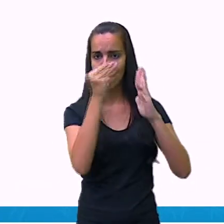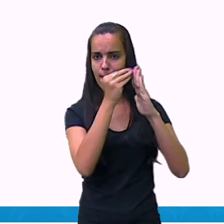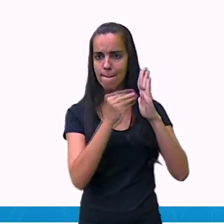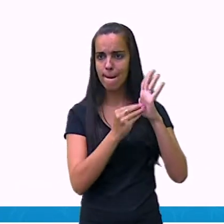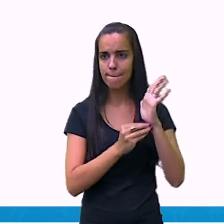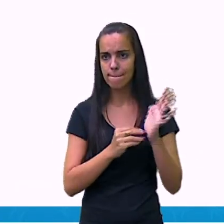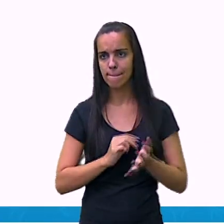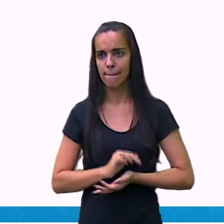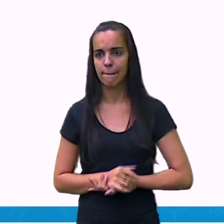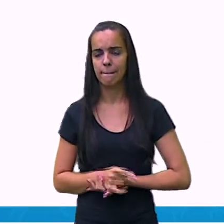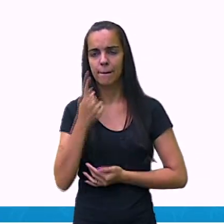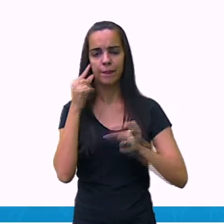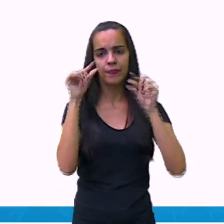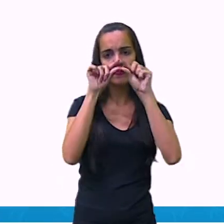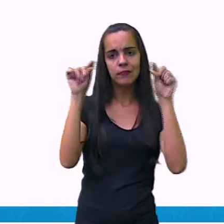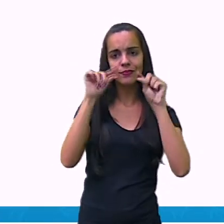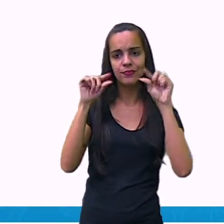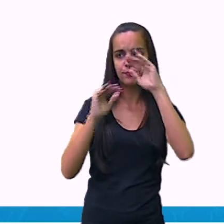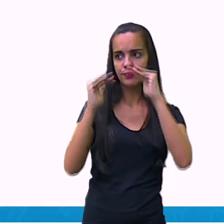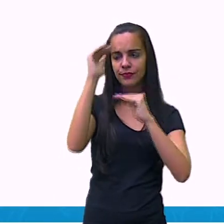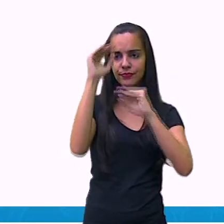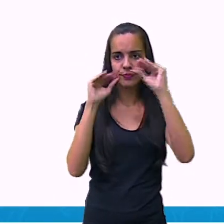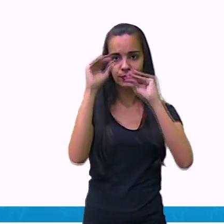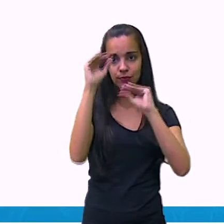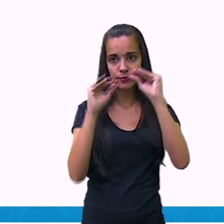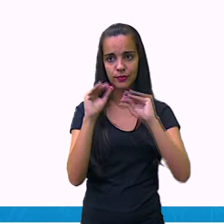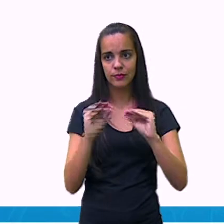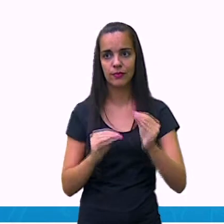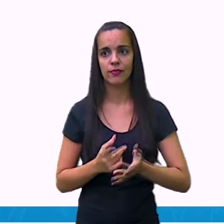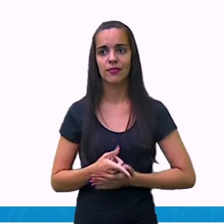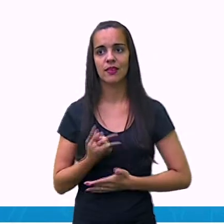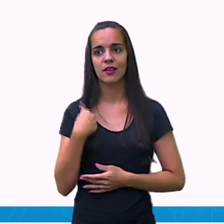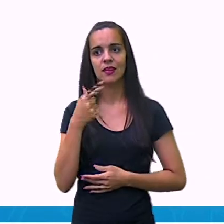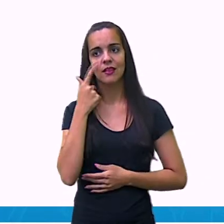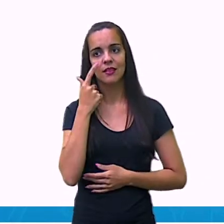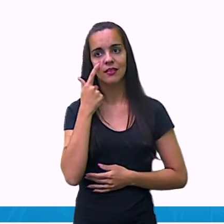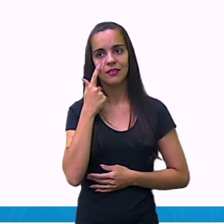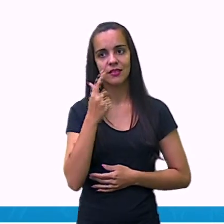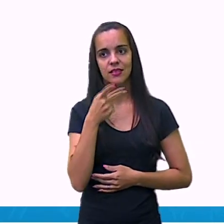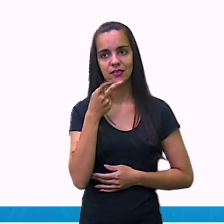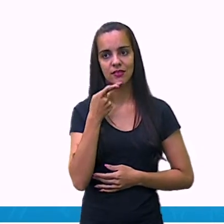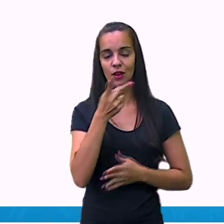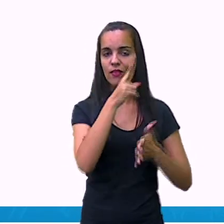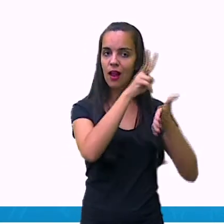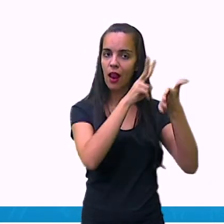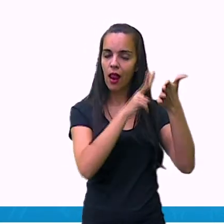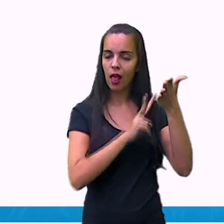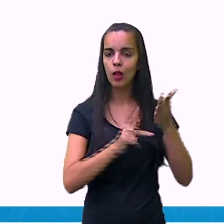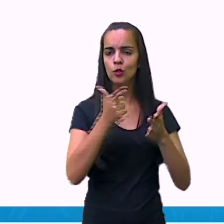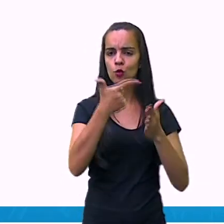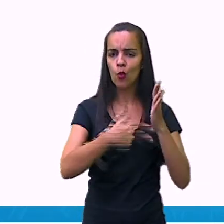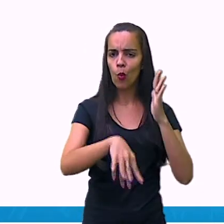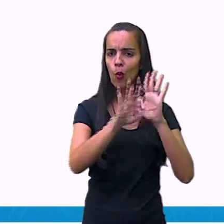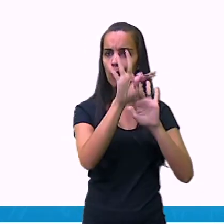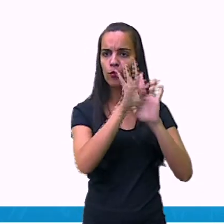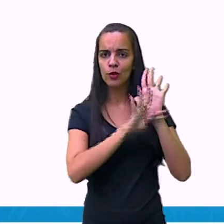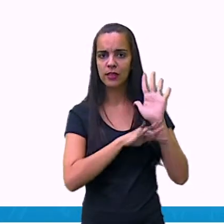Agora, se você ficar em dúvidas, você vai fazer o quê? Vai ler o texto